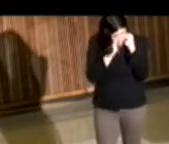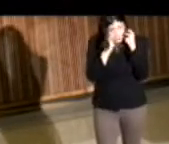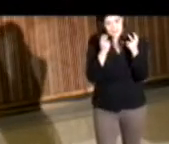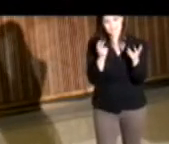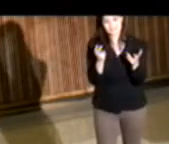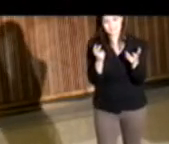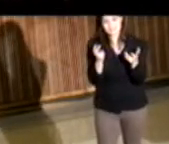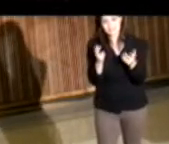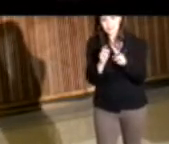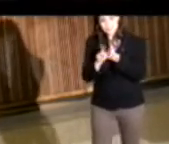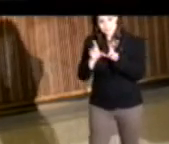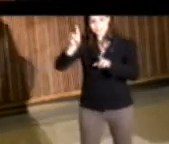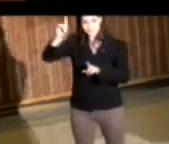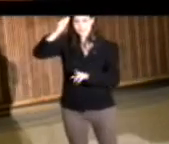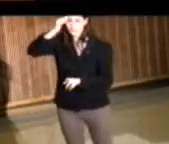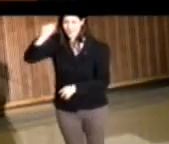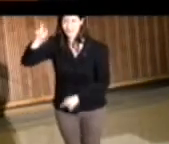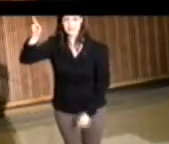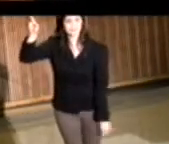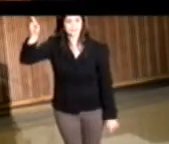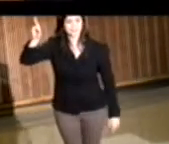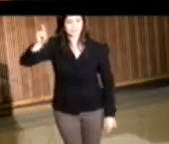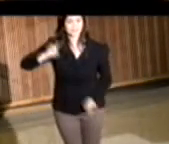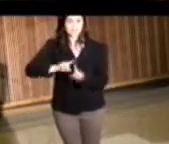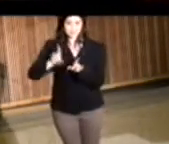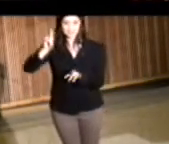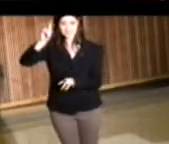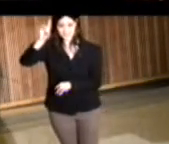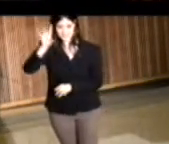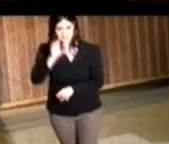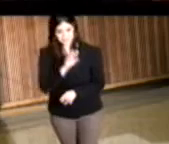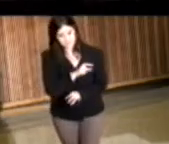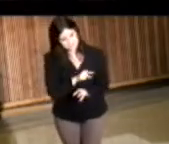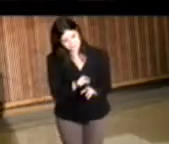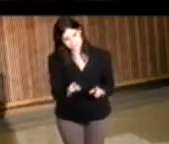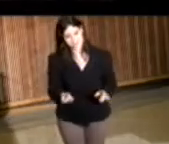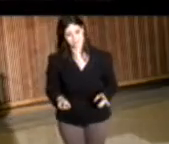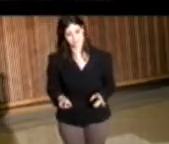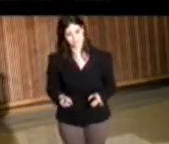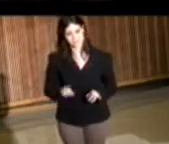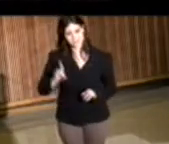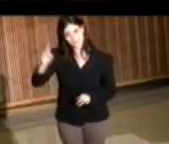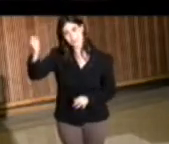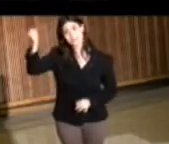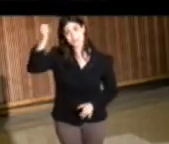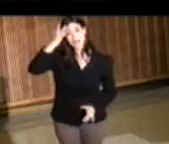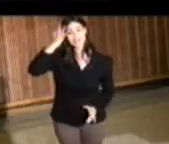Deus decidiu derramar graça sobre você. Esse é o Evangelho.